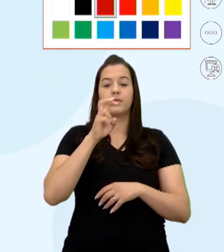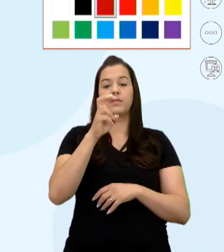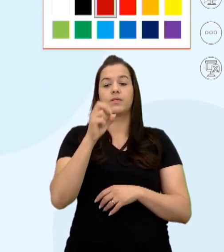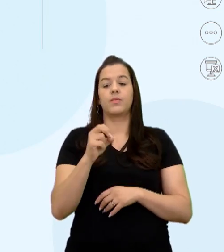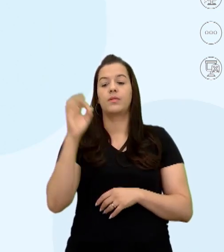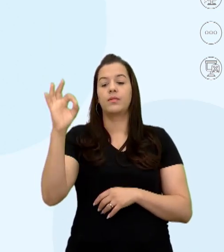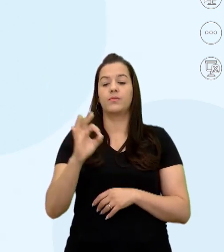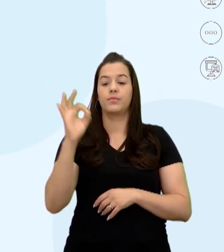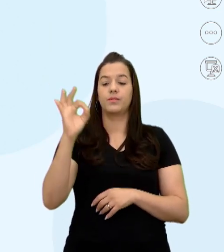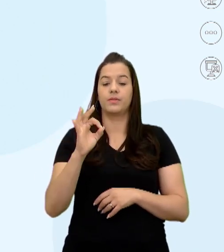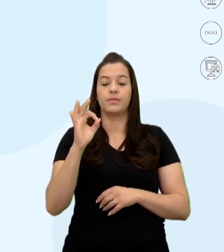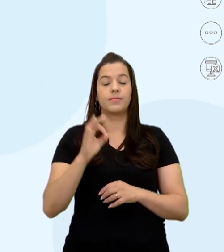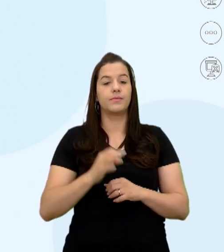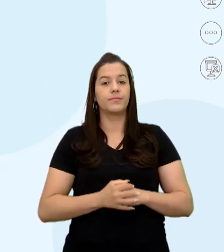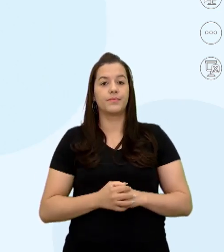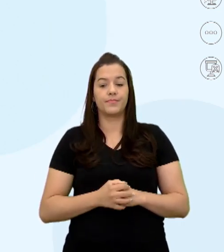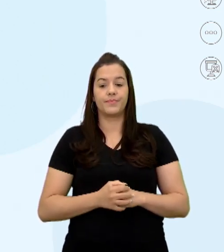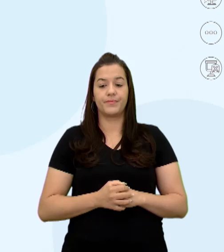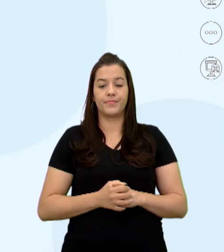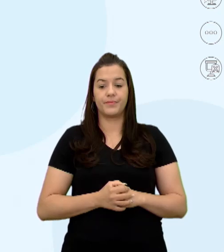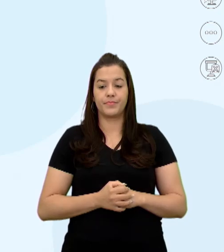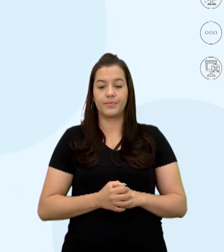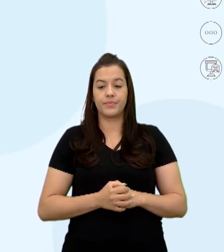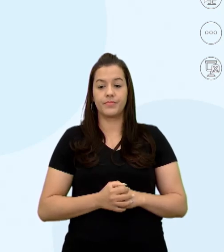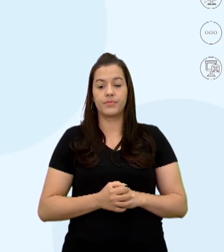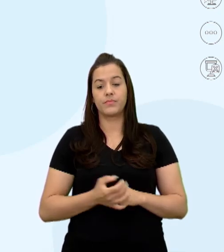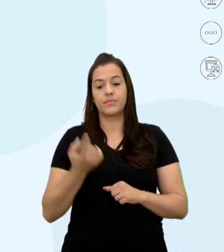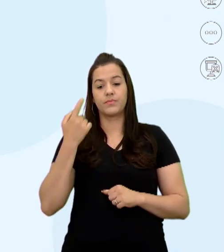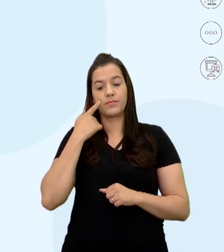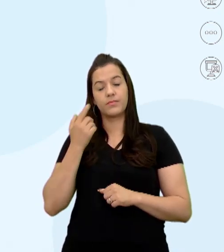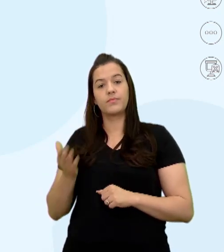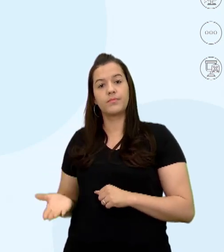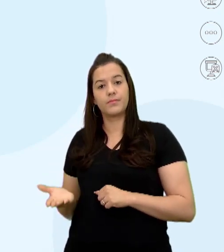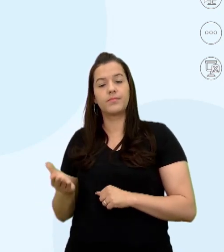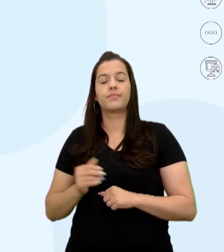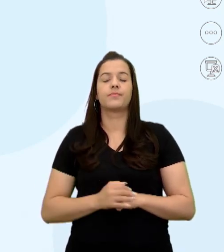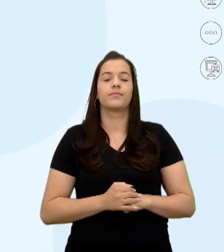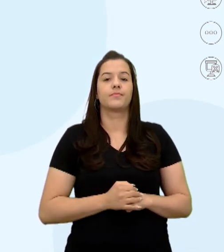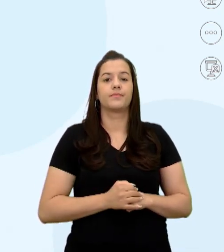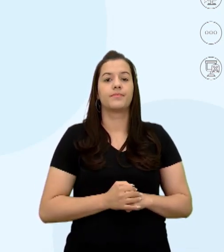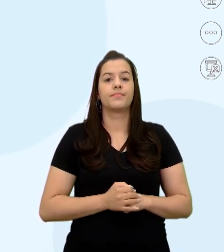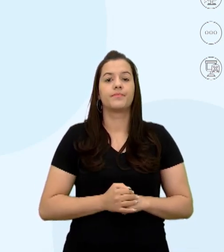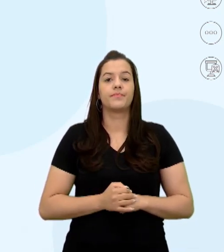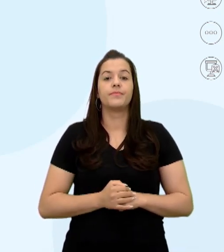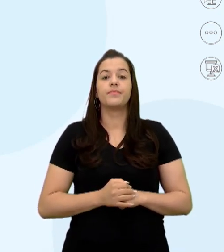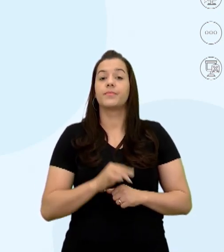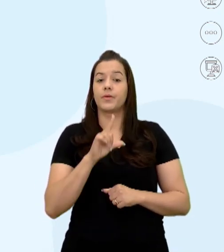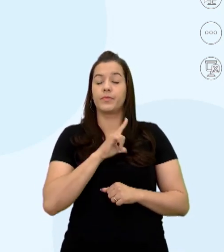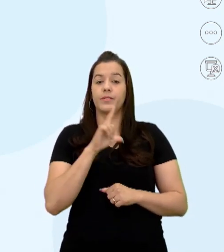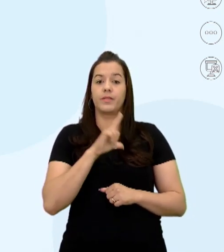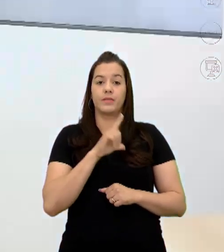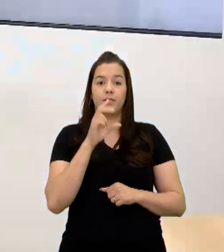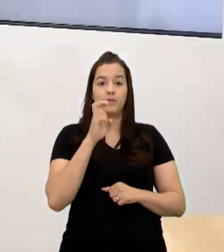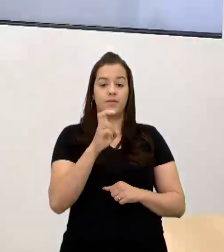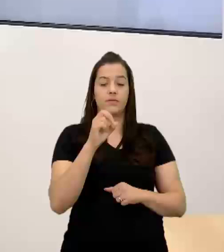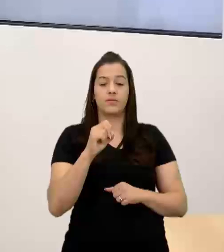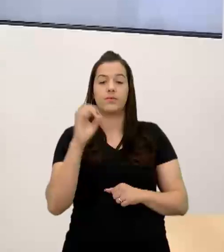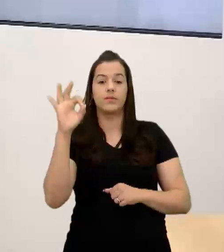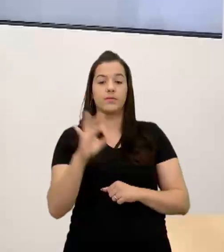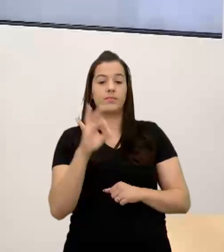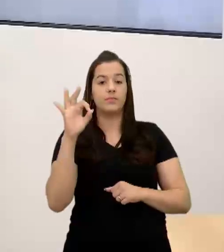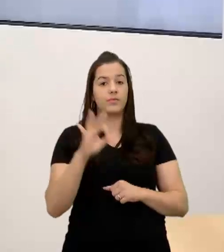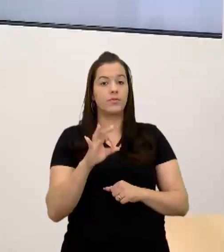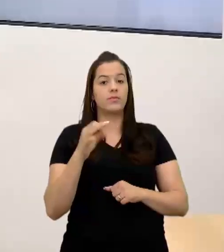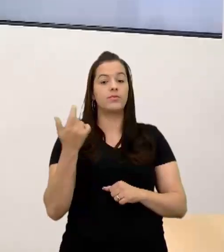50%, né? Olha lá, a resposta, 50%. Então eu tenho 50% de